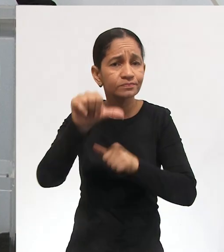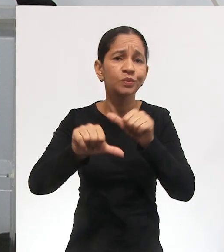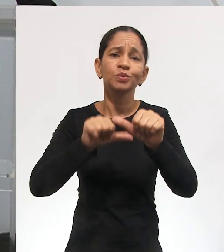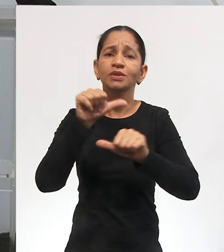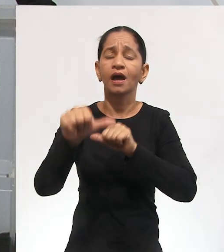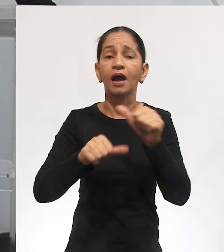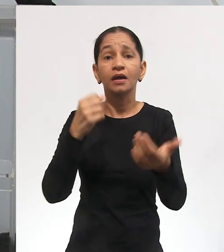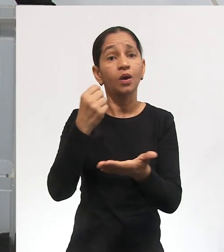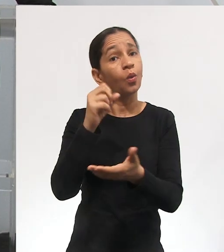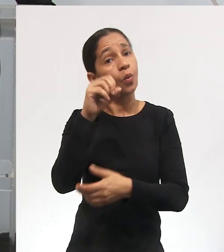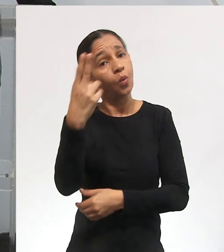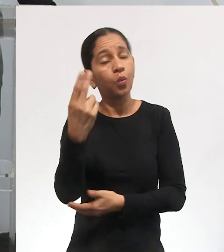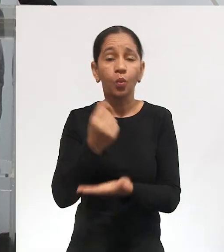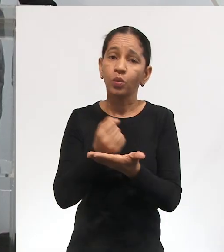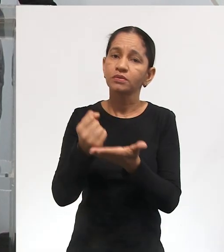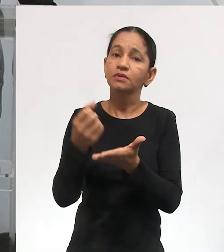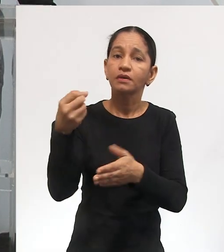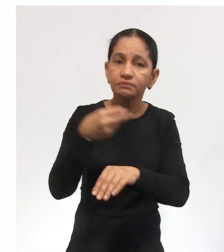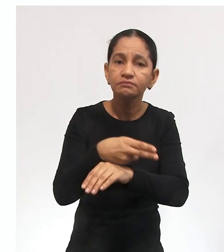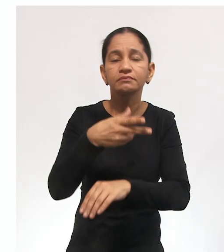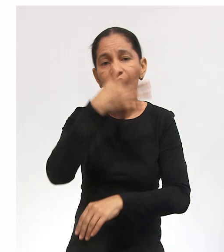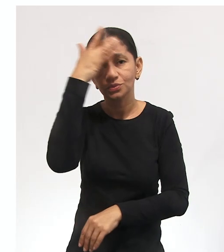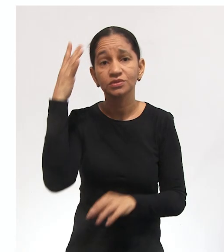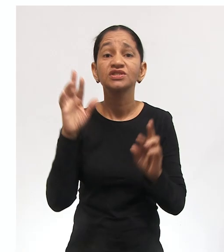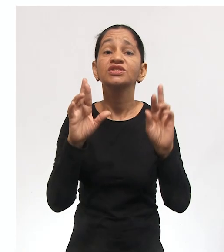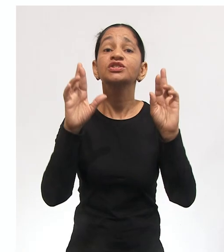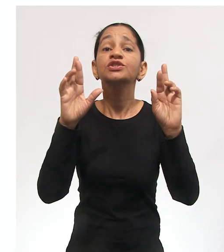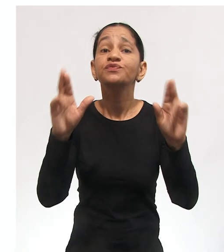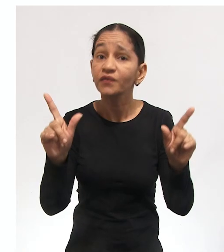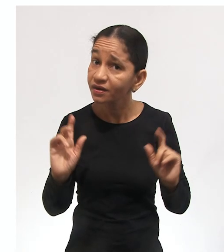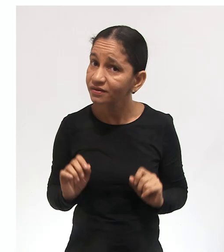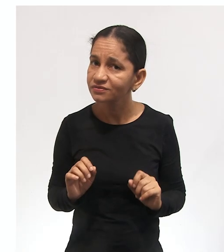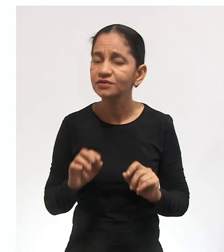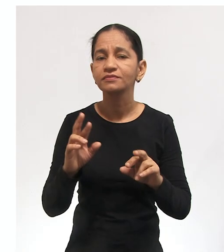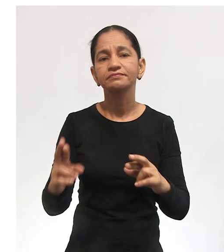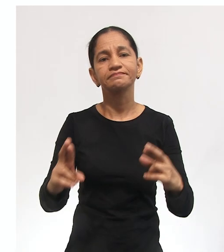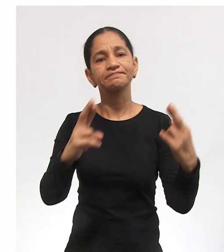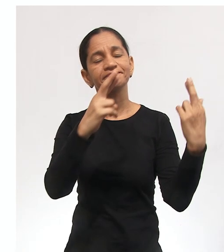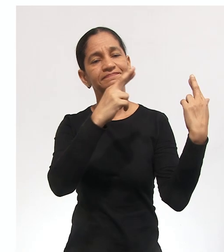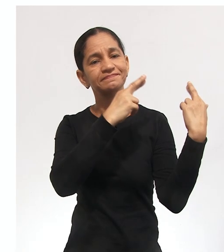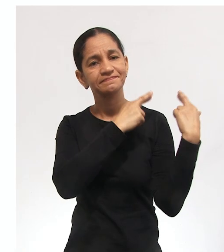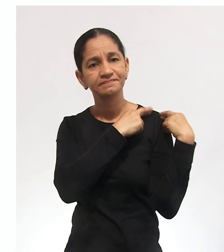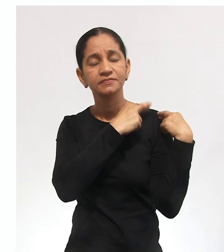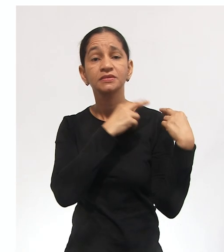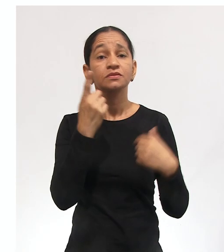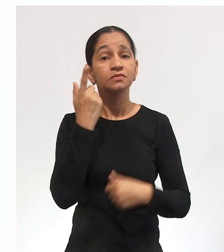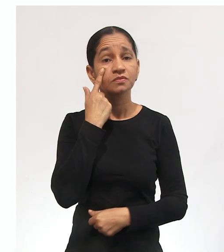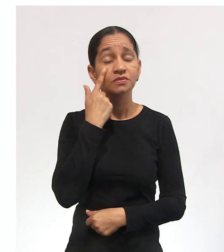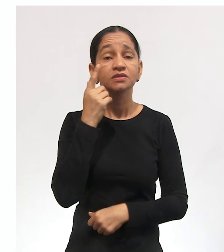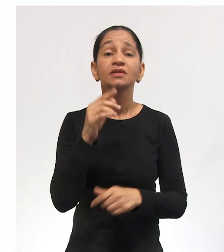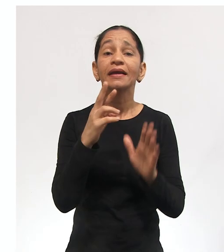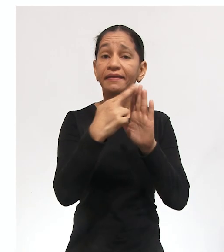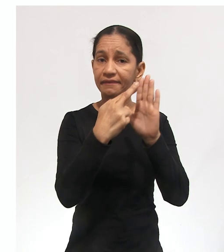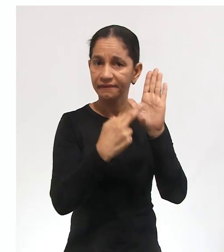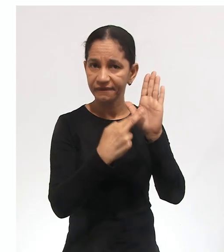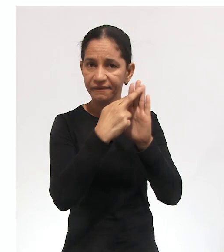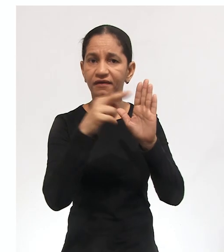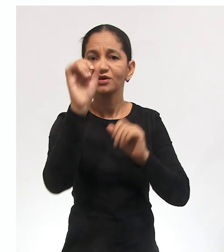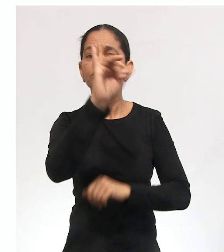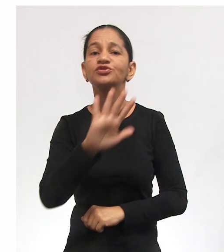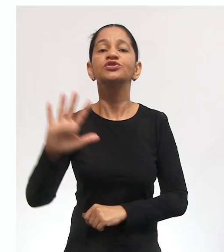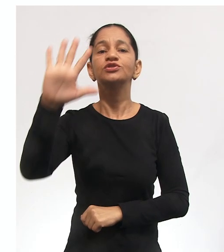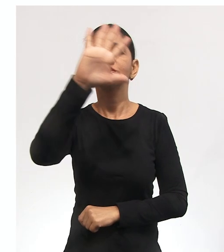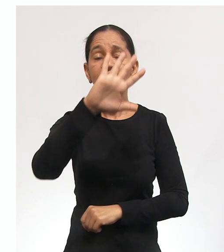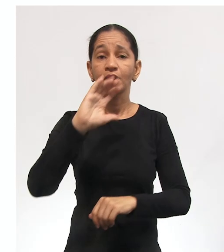caso, contratar novas pessoas. Responsabilidade na sucessão trabalhista, então, como nós vimos, em regra,